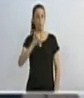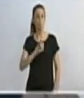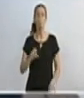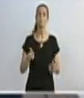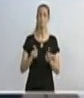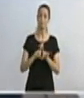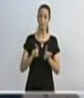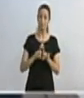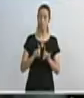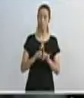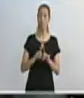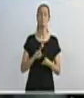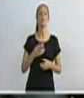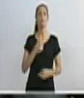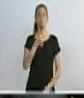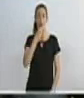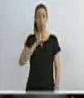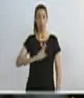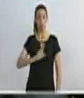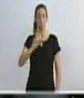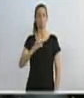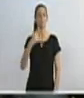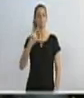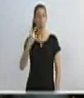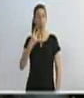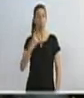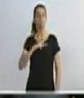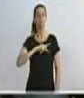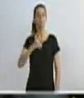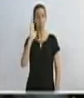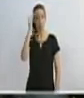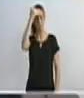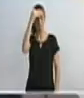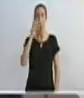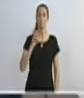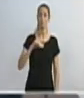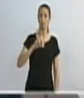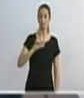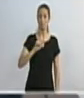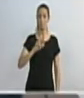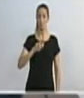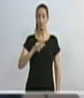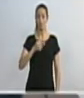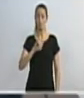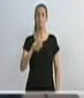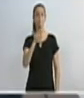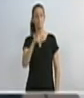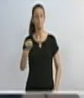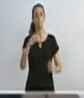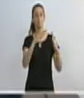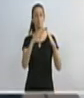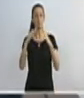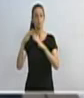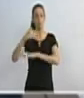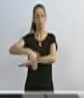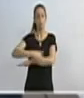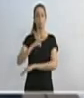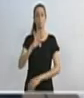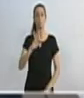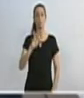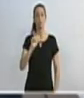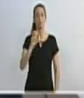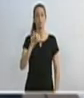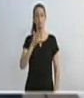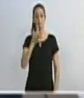senhor vice-prefeito Mário Hildebrand, senhora Marli de Oliveira, Associação de Moradores da Rua Franz Miller,